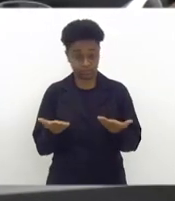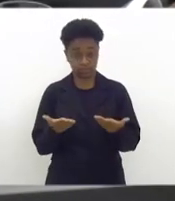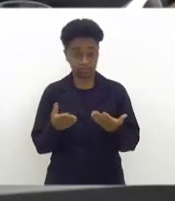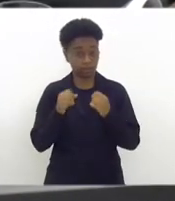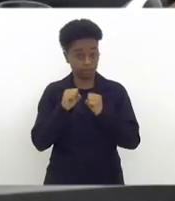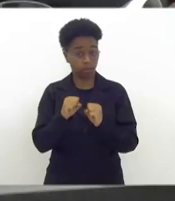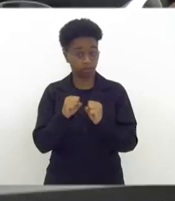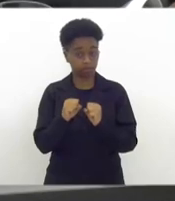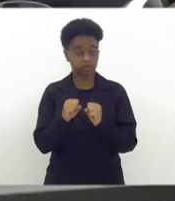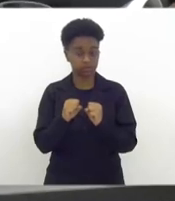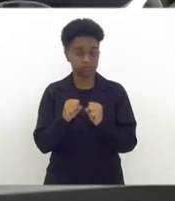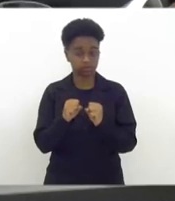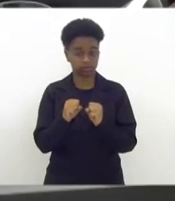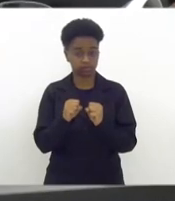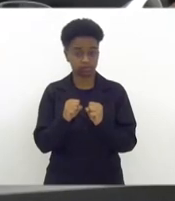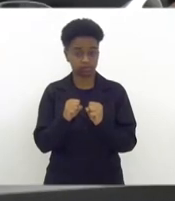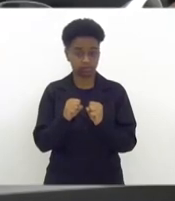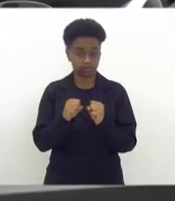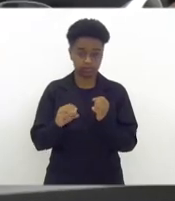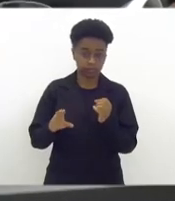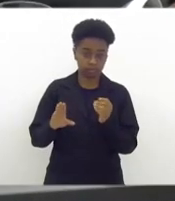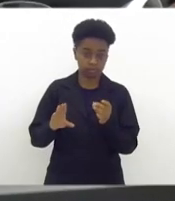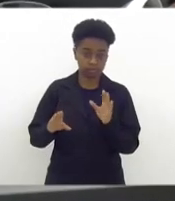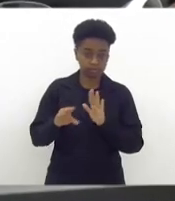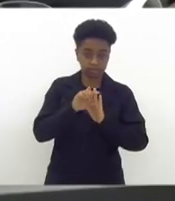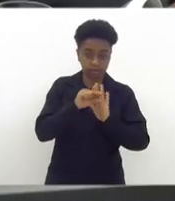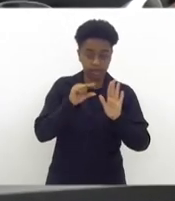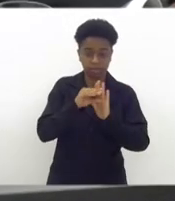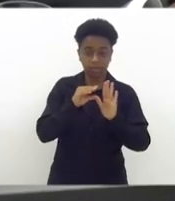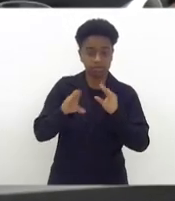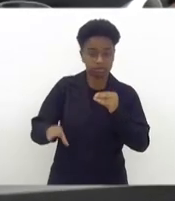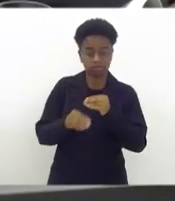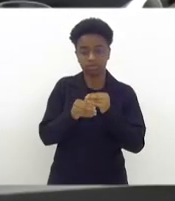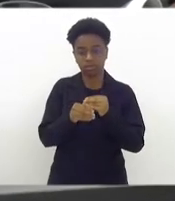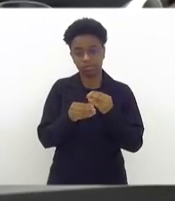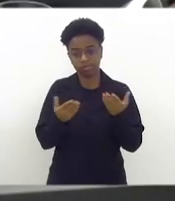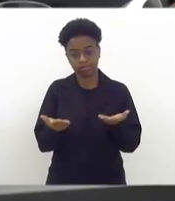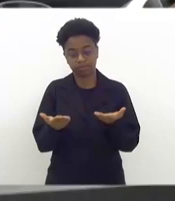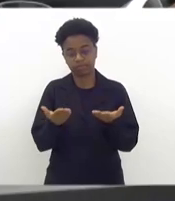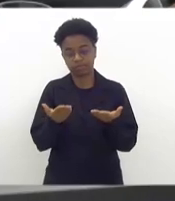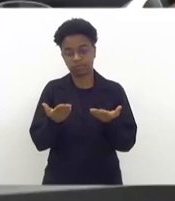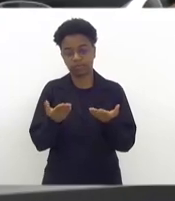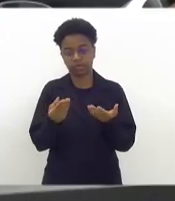ser objeto de emendas a esses projetos, essa alteração. E,